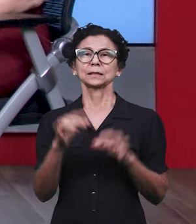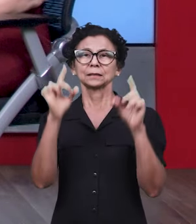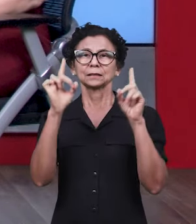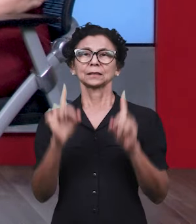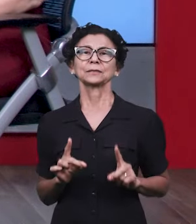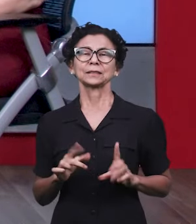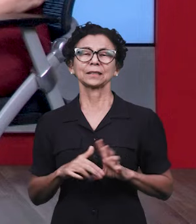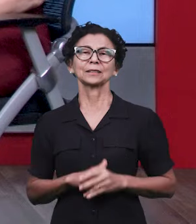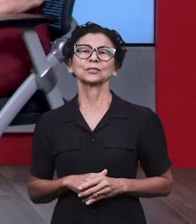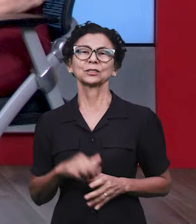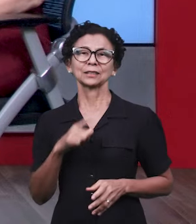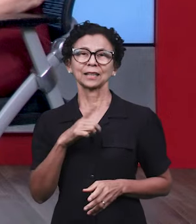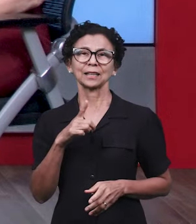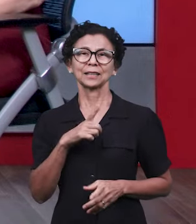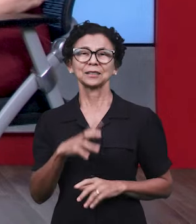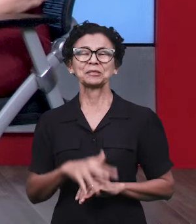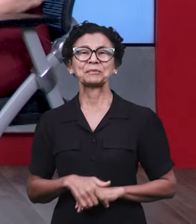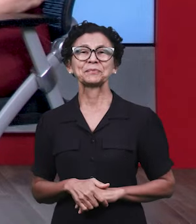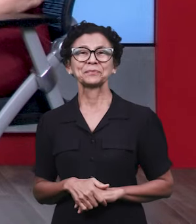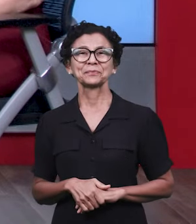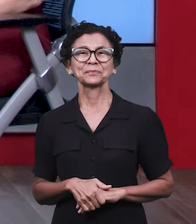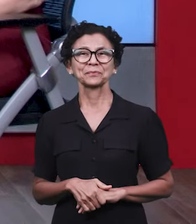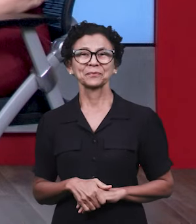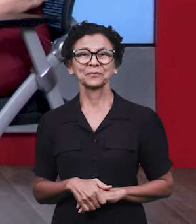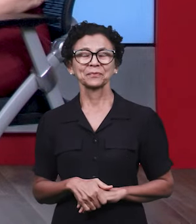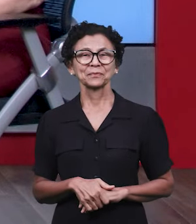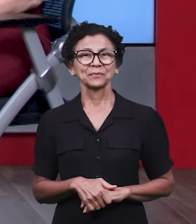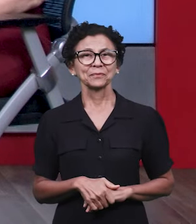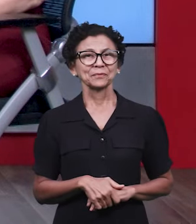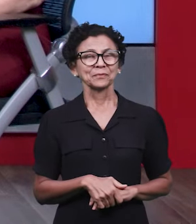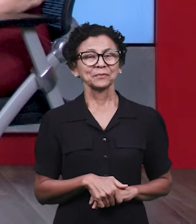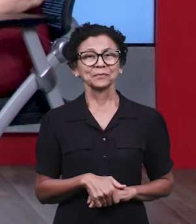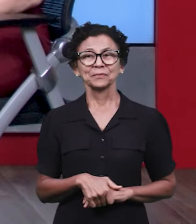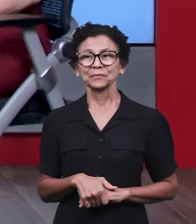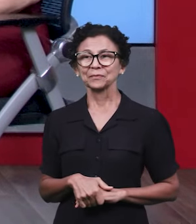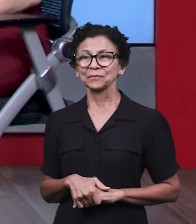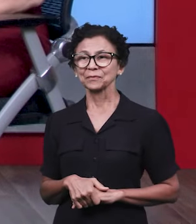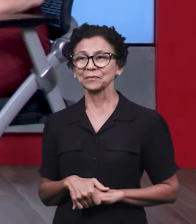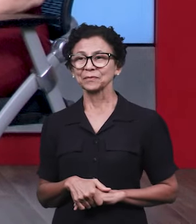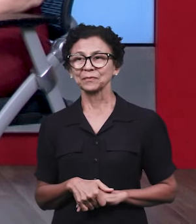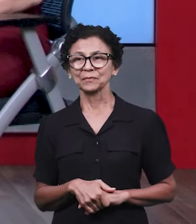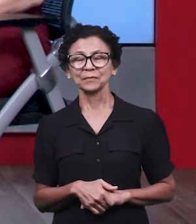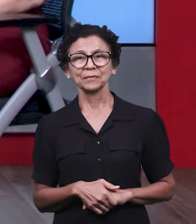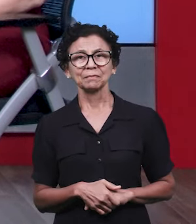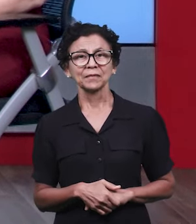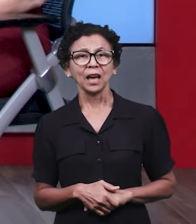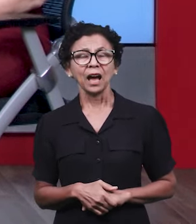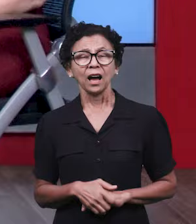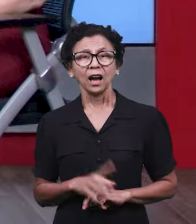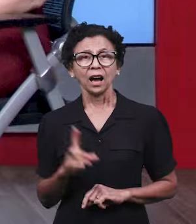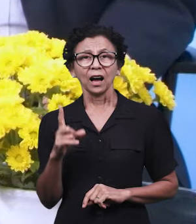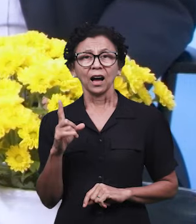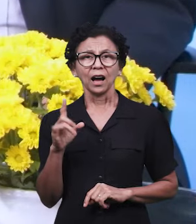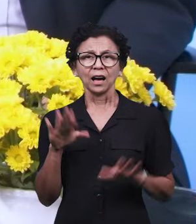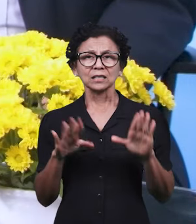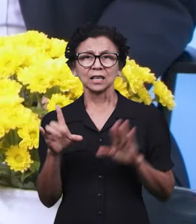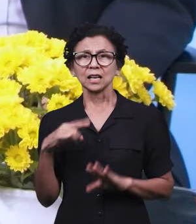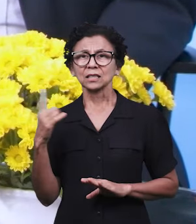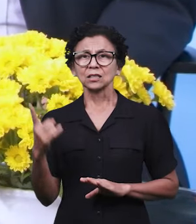legal. Claro, porque Entendeu? há Porque uma às vezes paridade. a gente às vezes tem dificuldade. Tem essa Mas percepção que essa ele tem. percepção